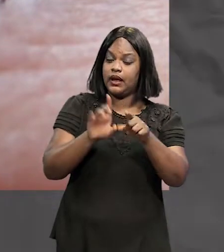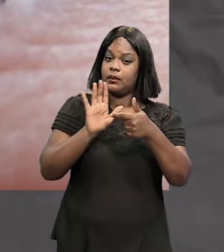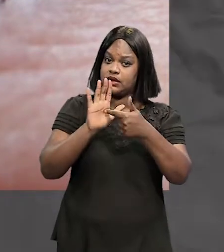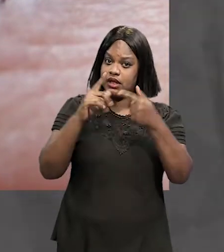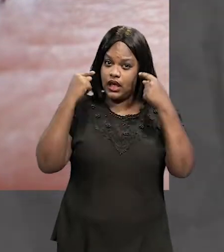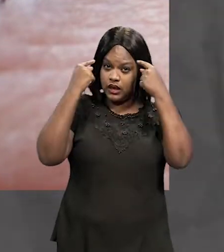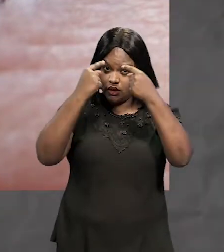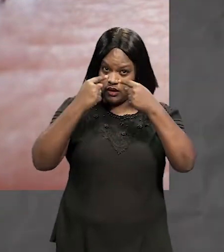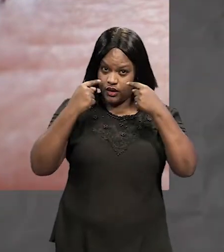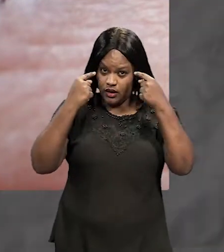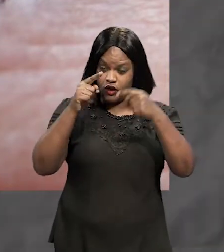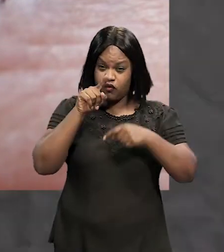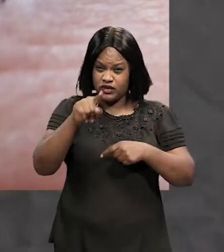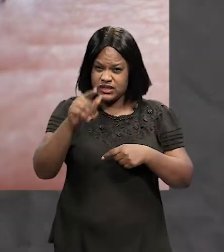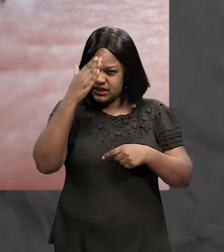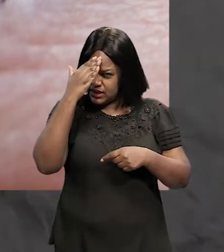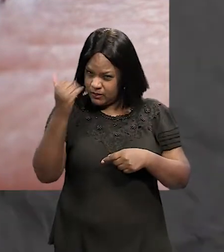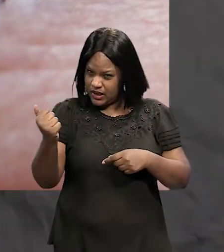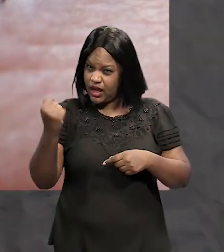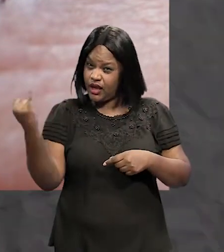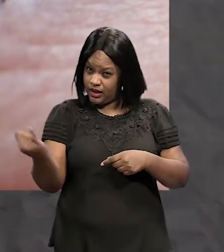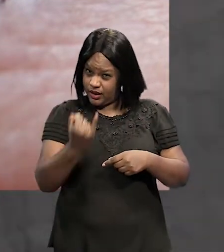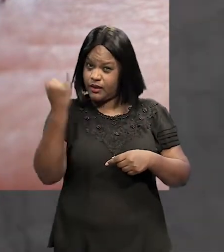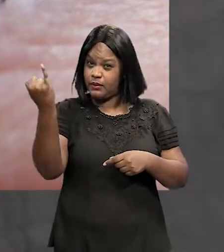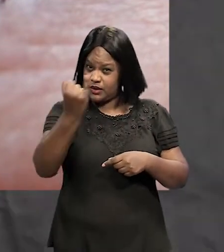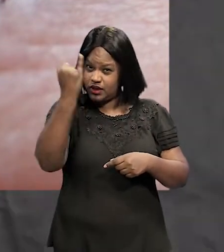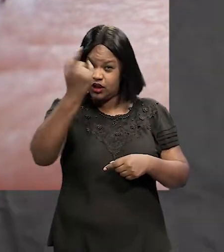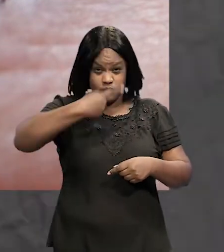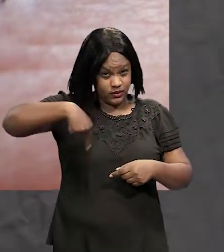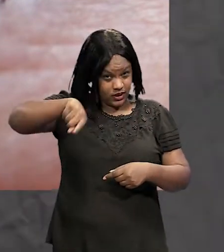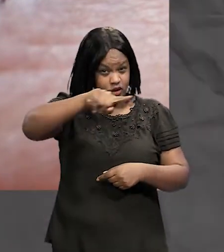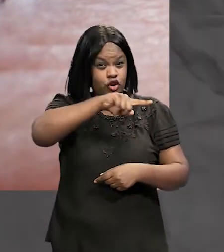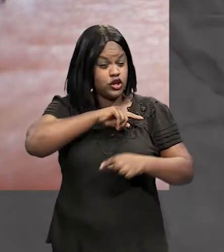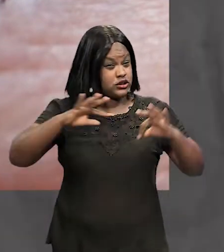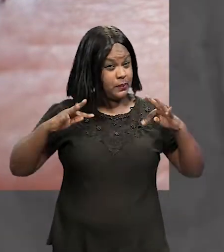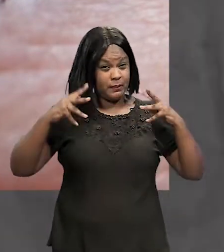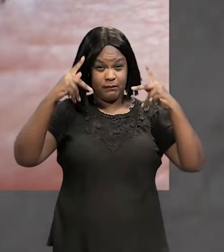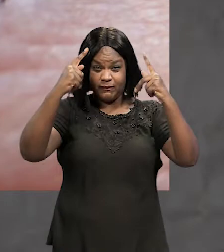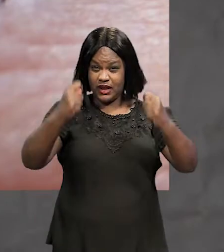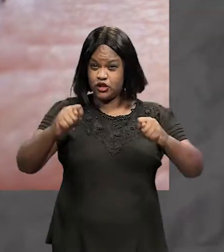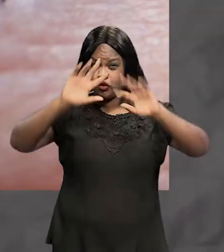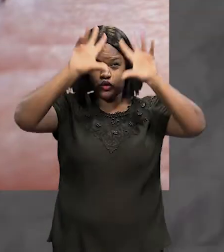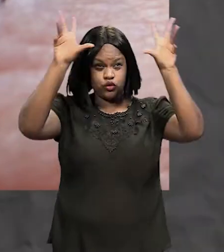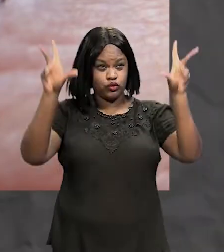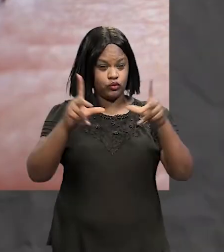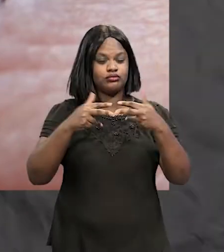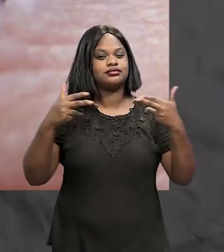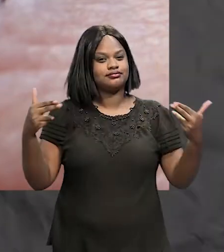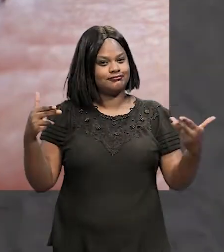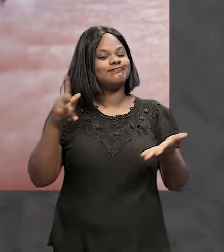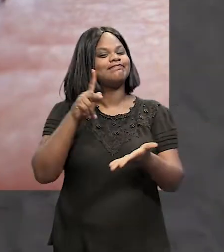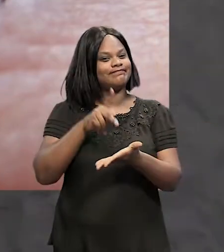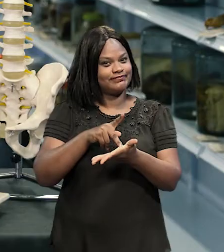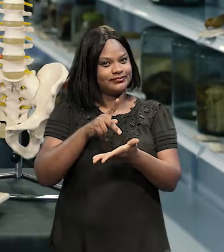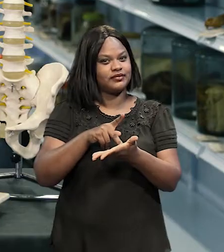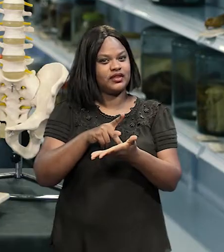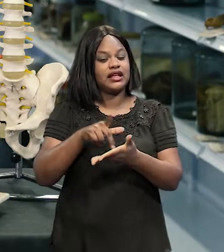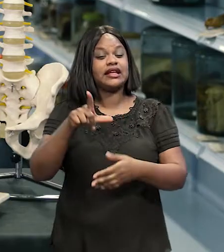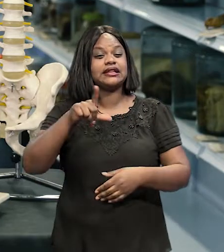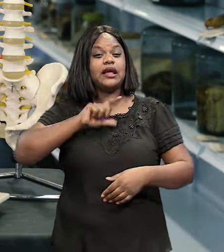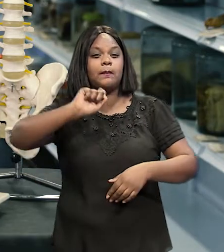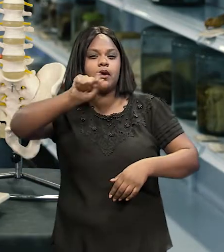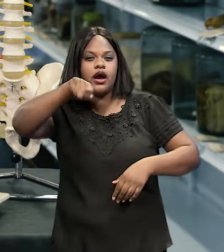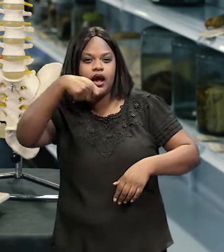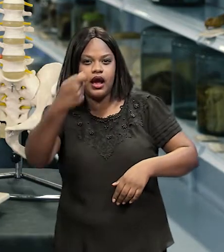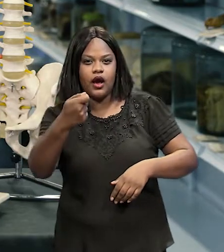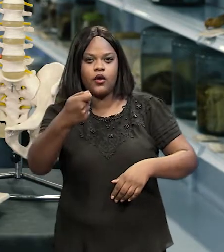visão, você sabia que a visão é o sentido mais importante para nós e para os demais primatas? Pois é, nós temos receptores